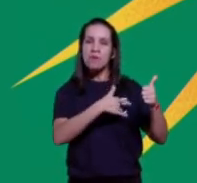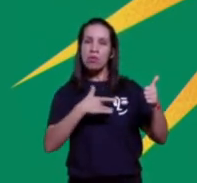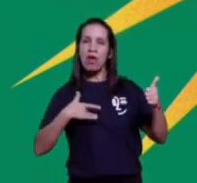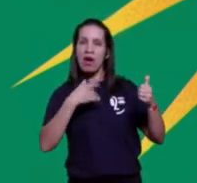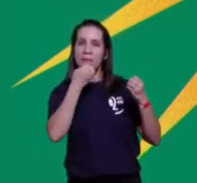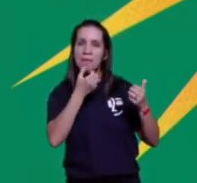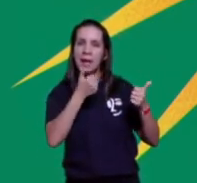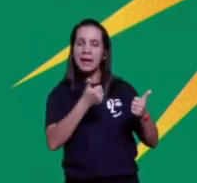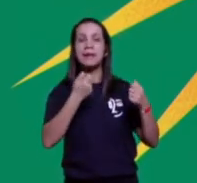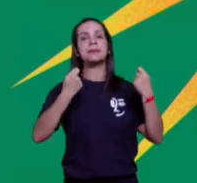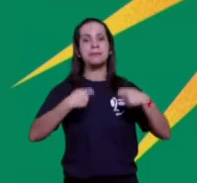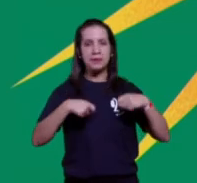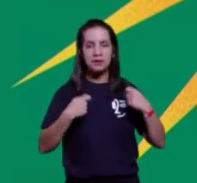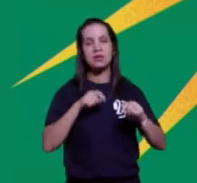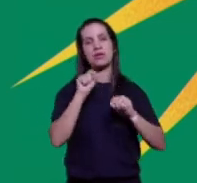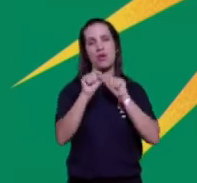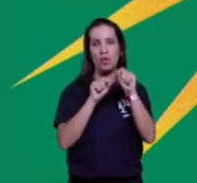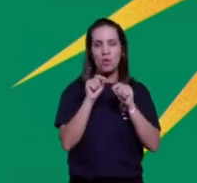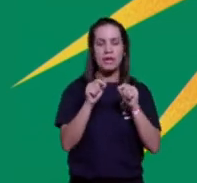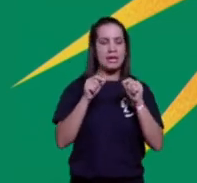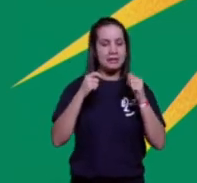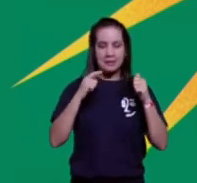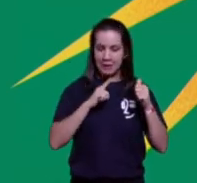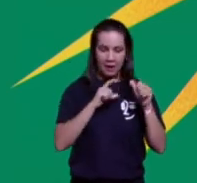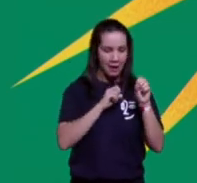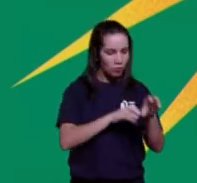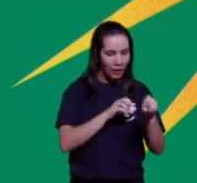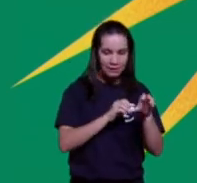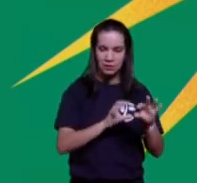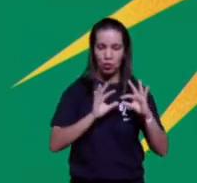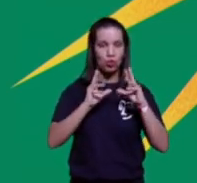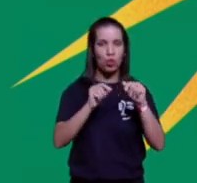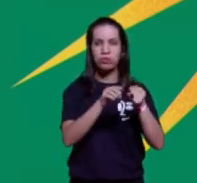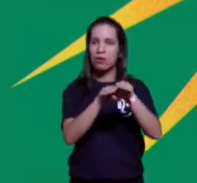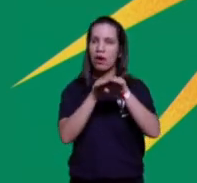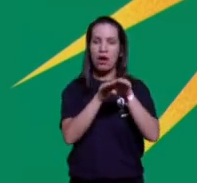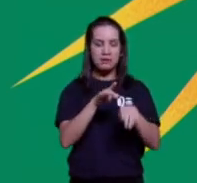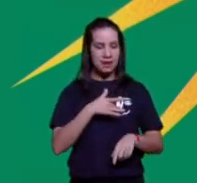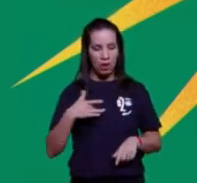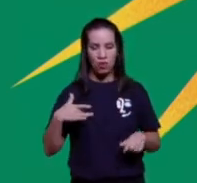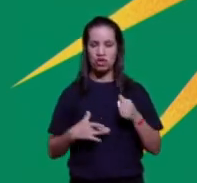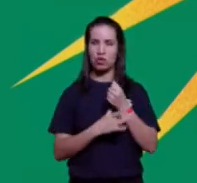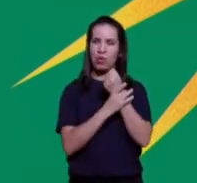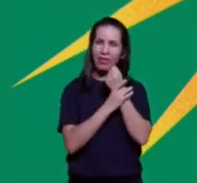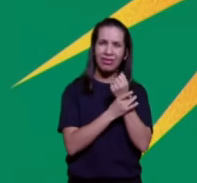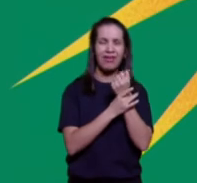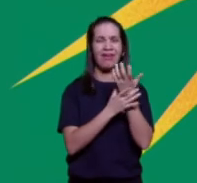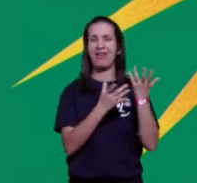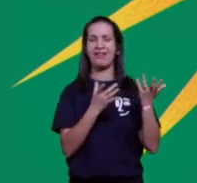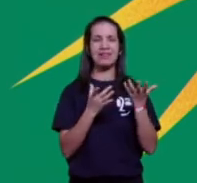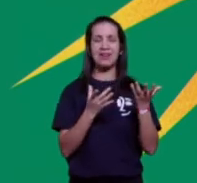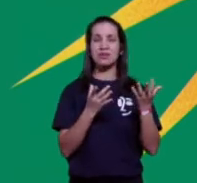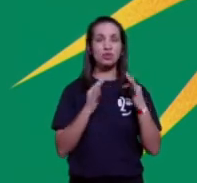todos estejam com acesso absoluto à educação, à saúde, à segurança, a todas as questões que